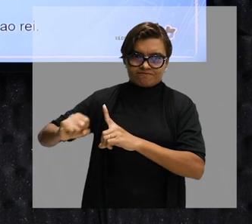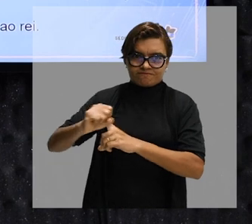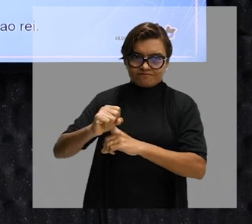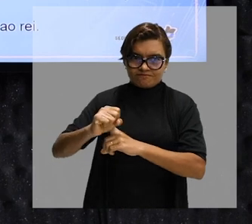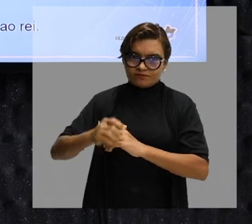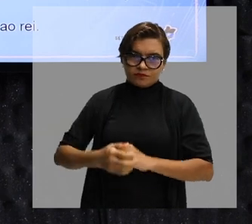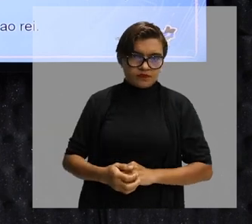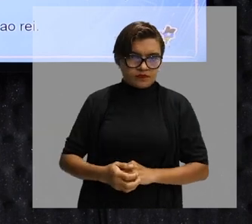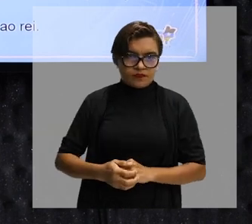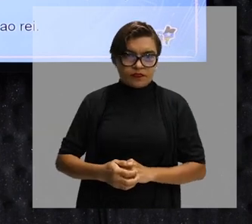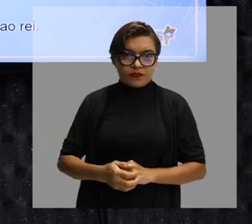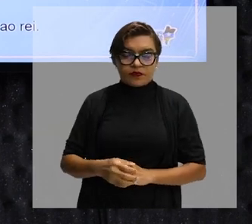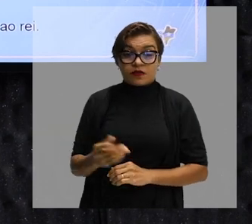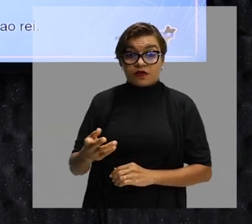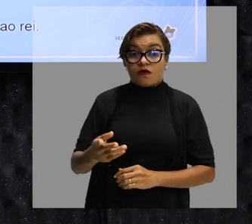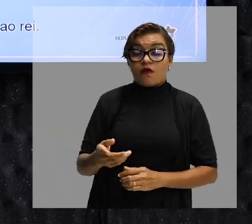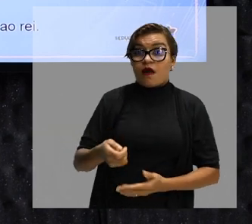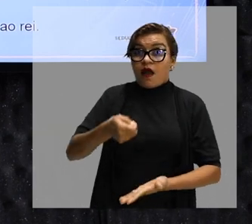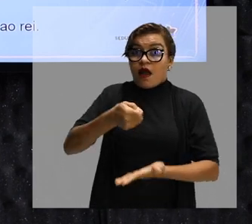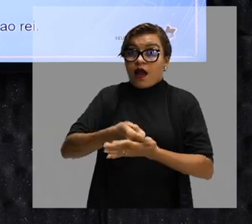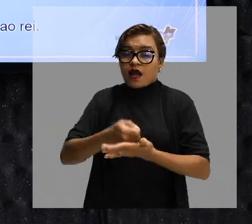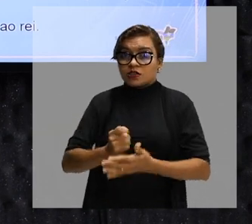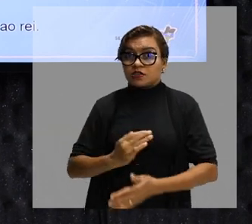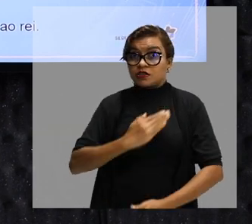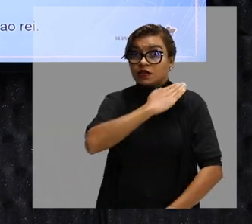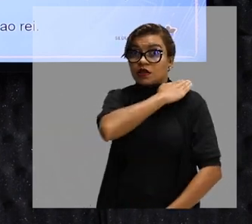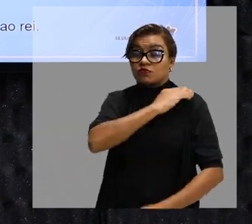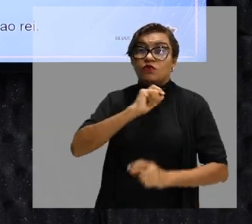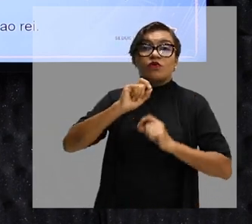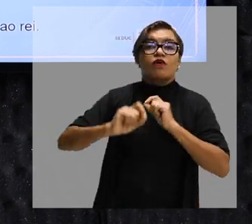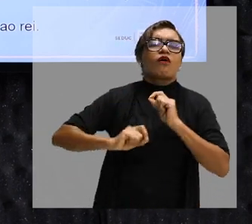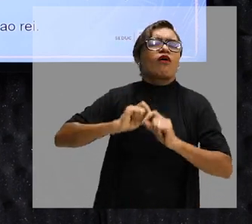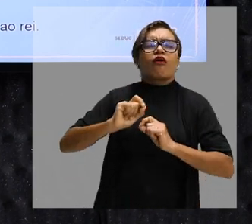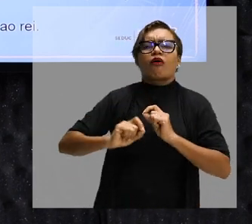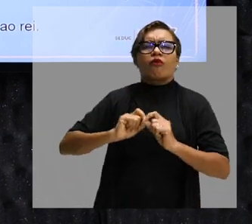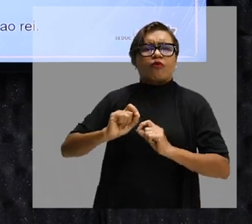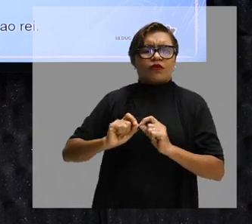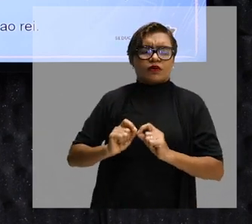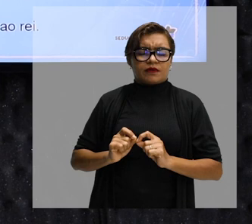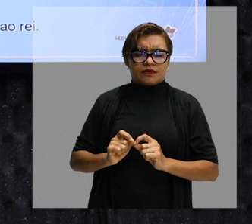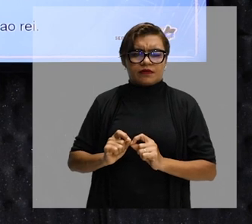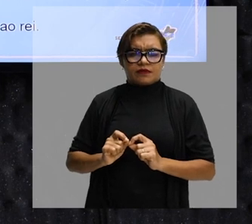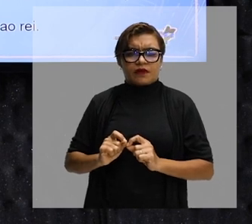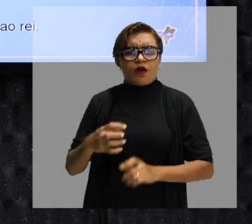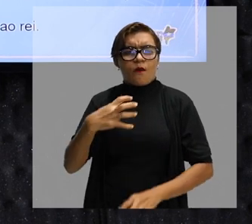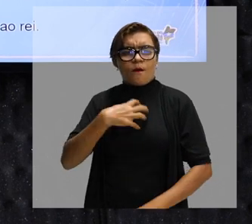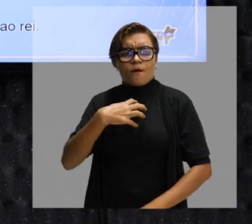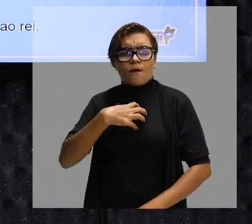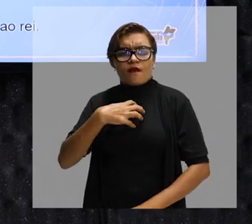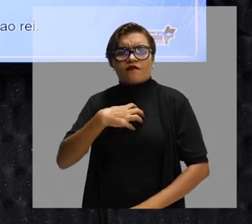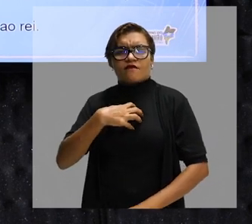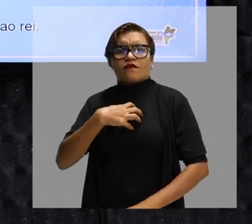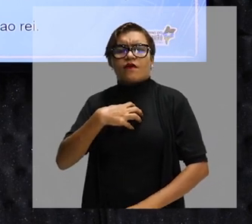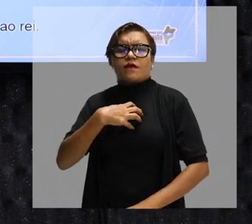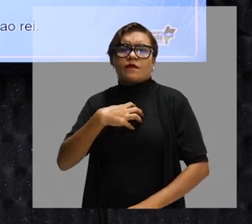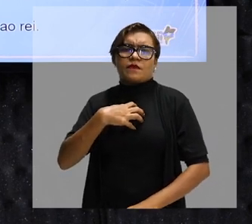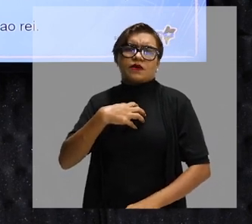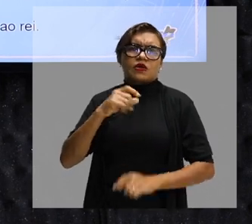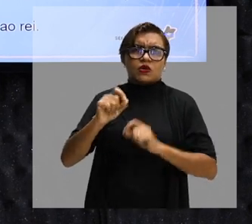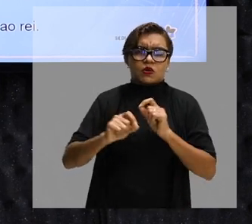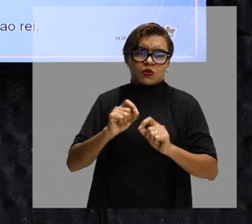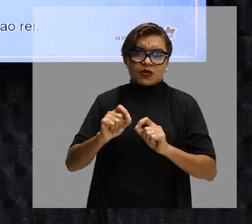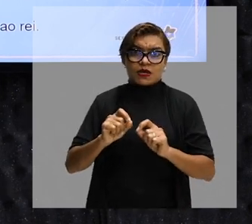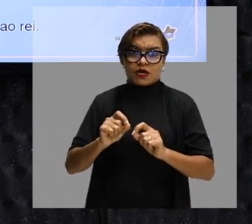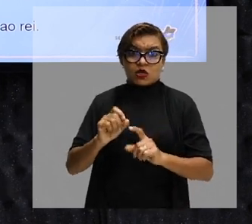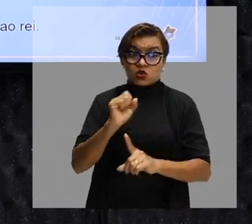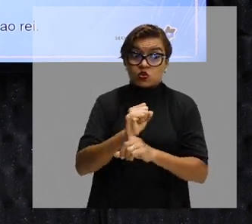ditadura do proletariado? A ditadura do proletariado é uma fórmula, né, atribuída à instância do socialismo